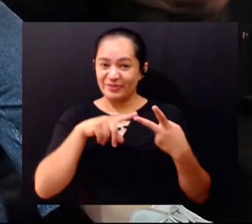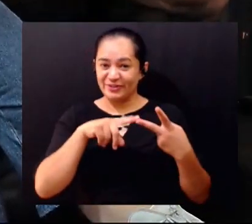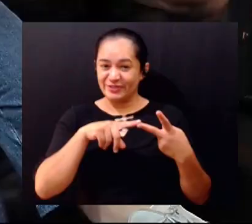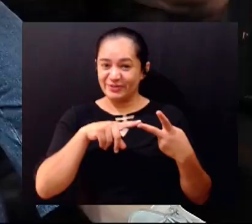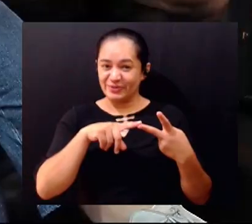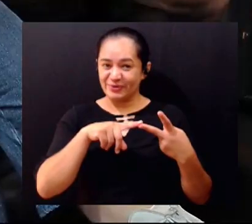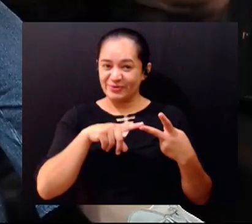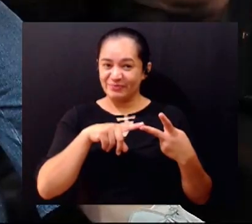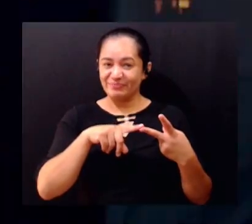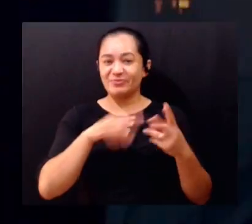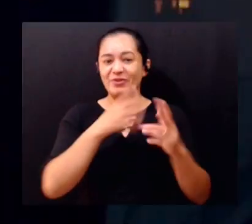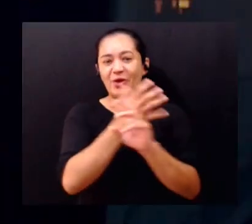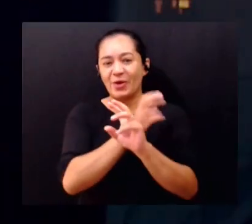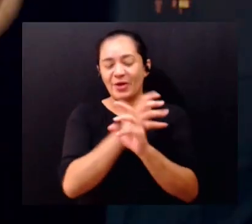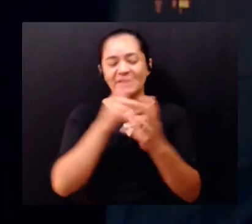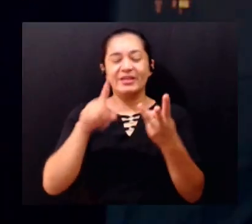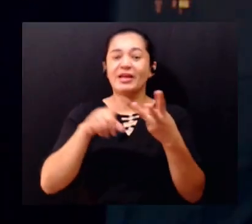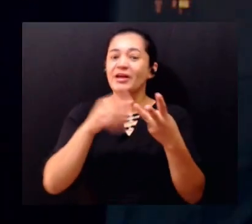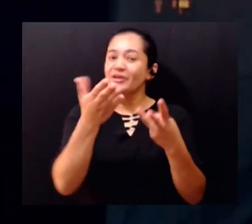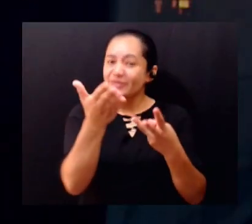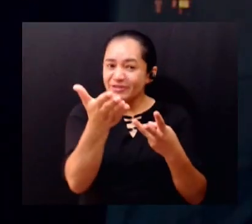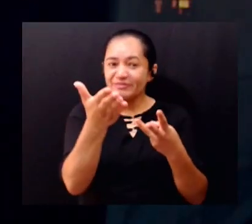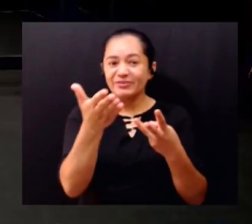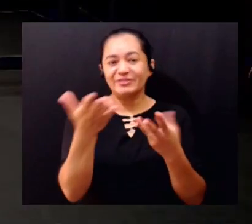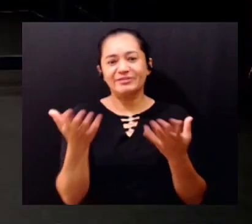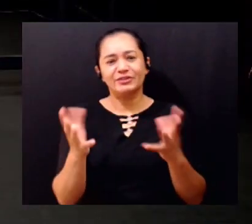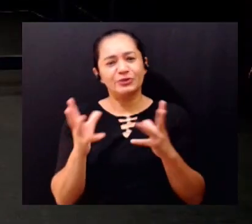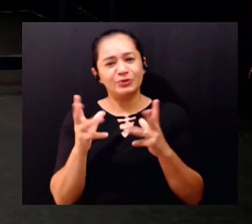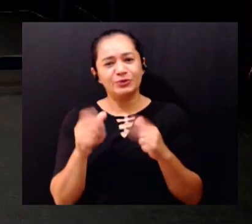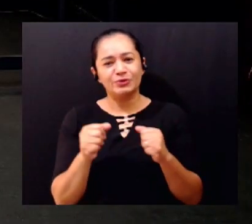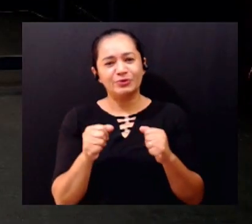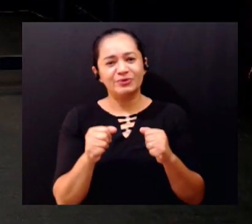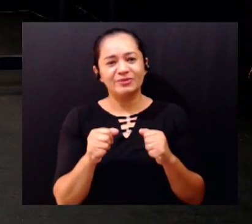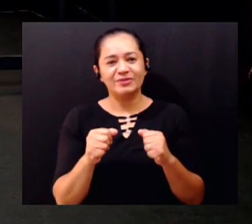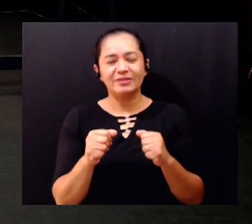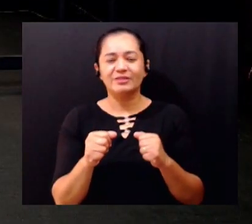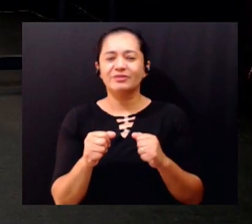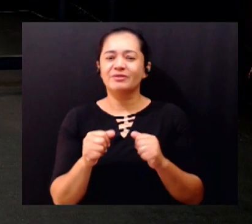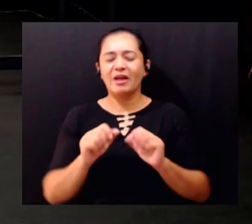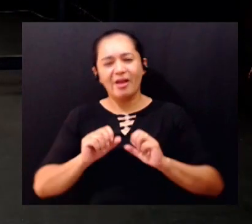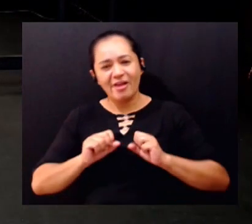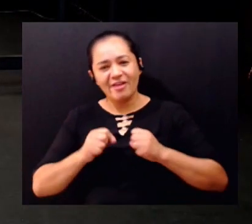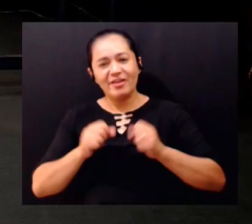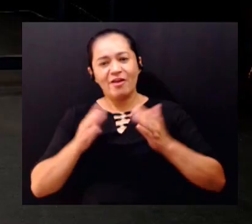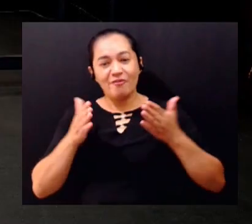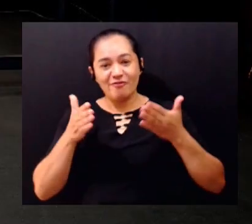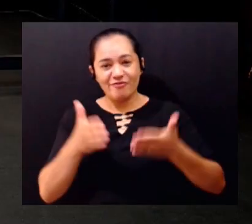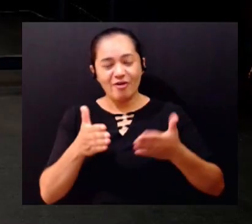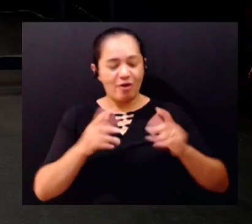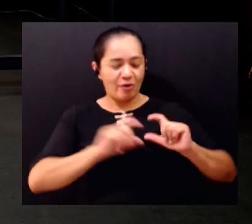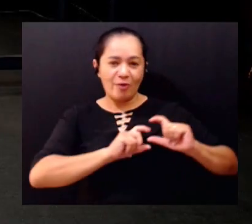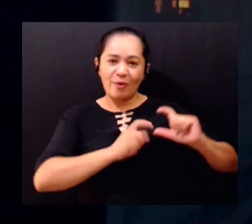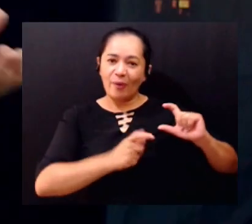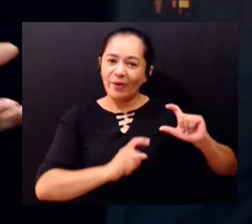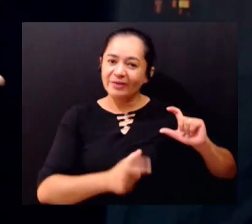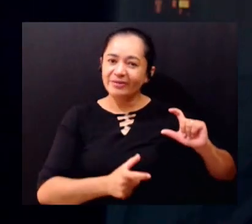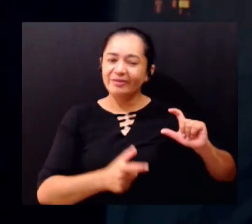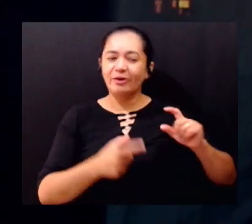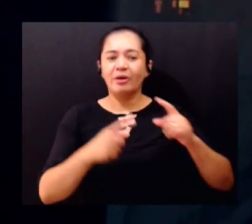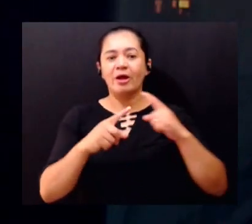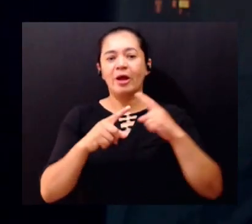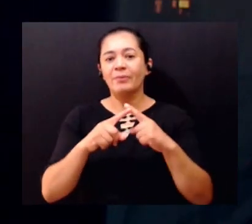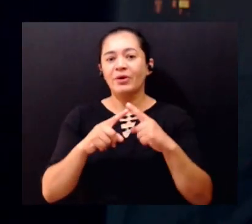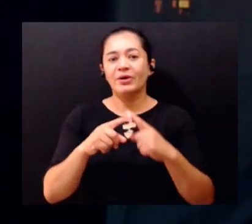trazendo personagem bem legal. E todo esse programa é dedicado aos quadrinhos, porque dia 30 de janeiro foi o